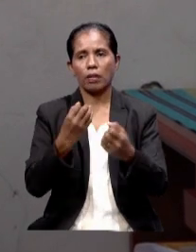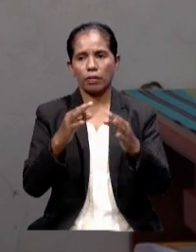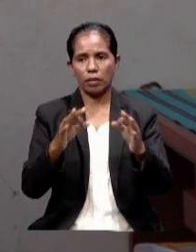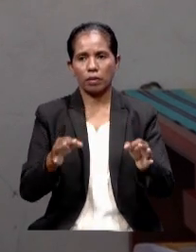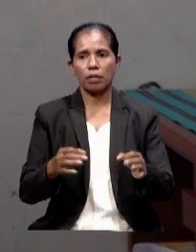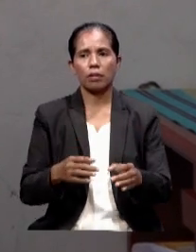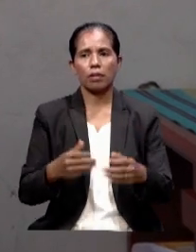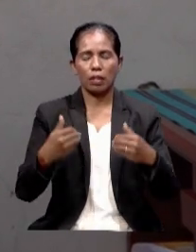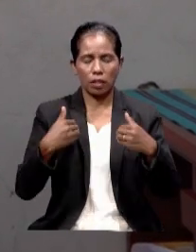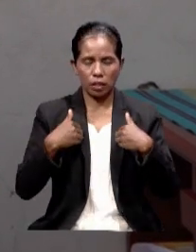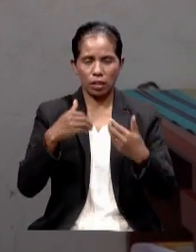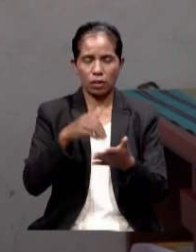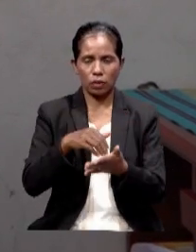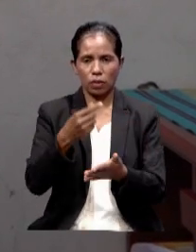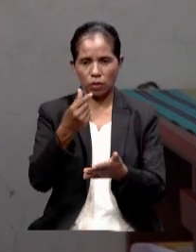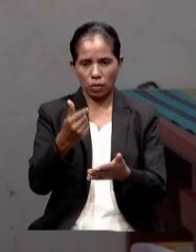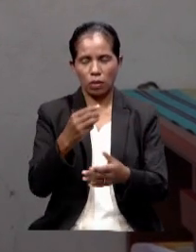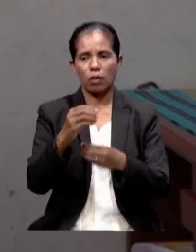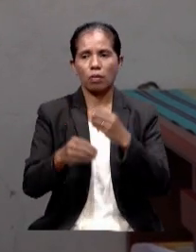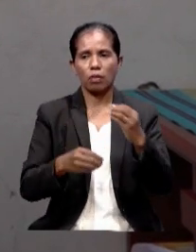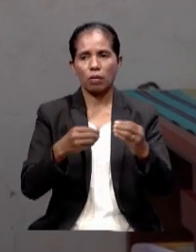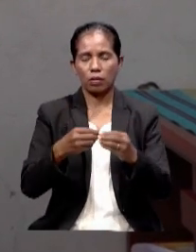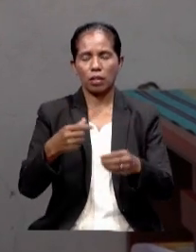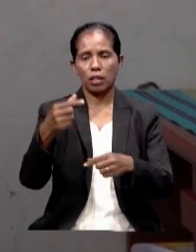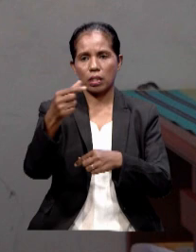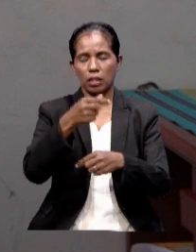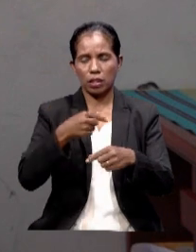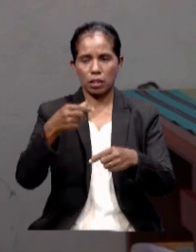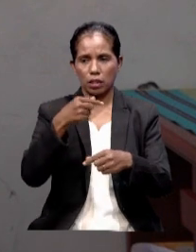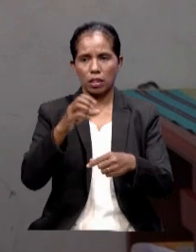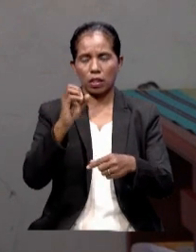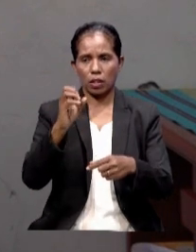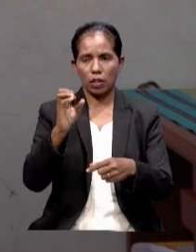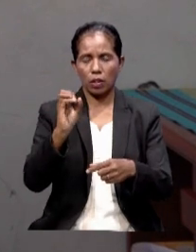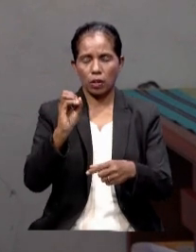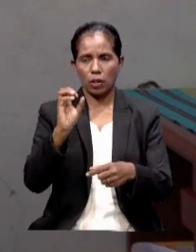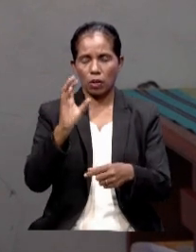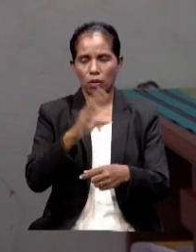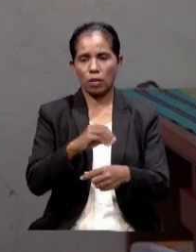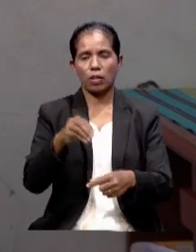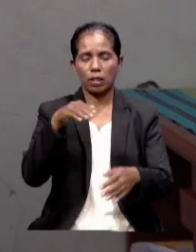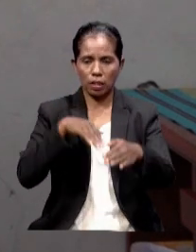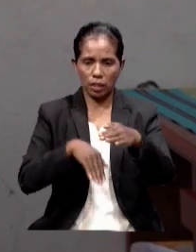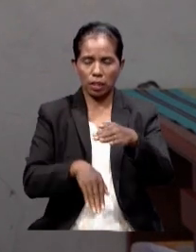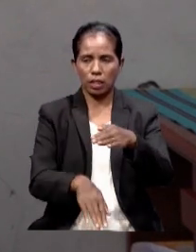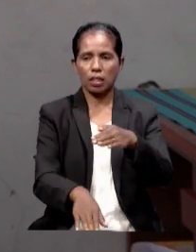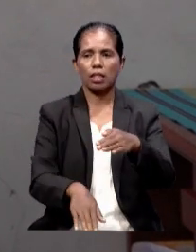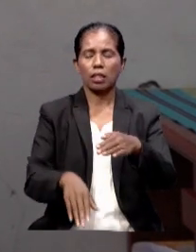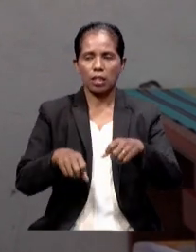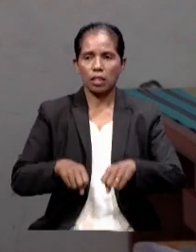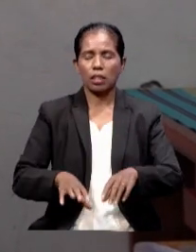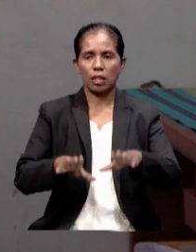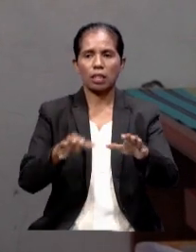de estudo ituan, quando ba geotécnica nemia, quando ba soil test, e há tasine care que há